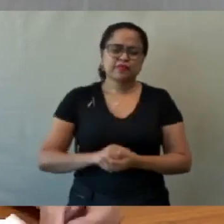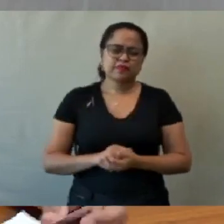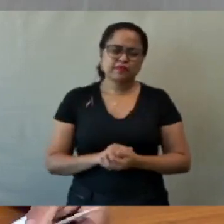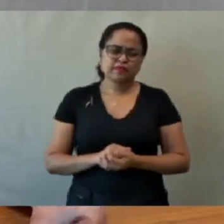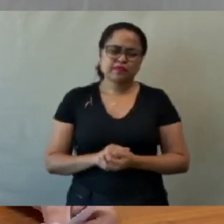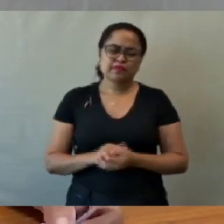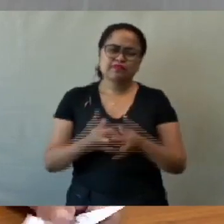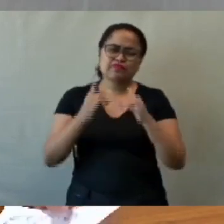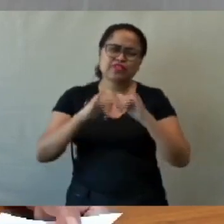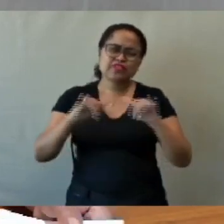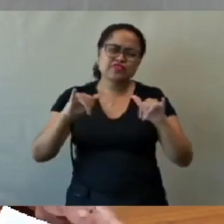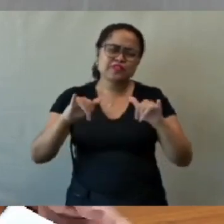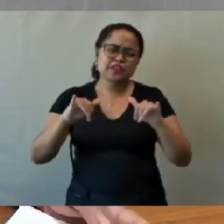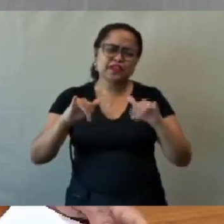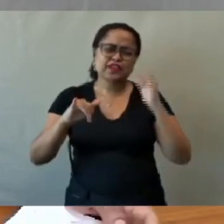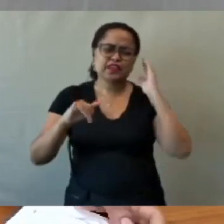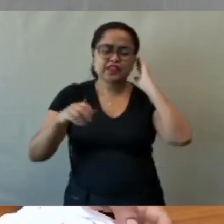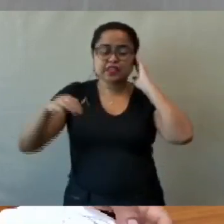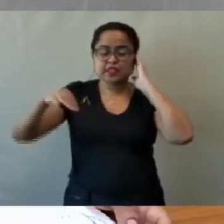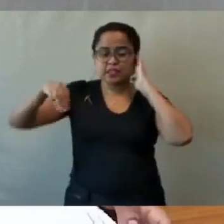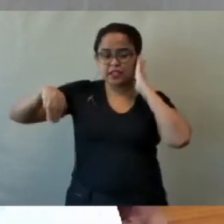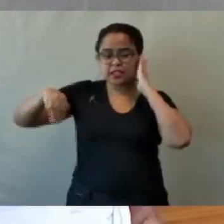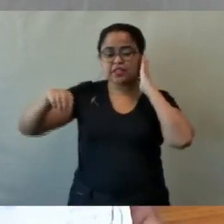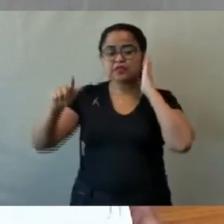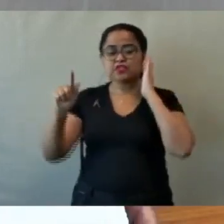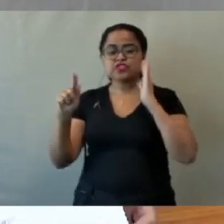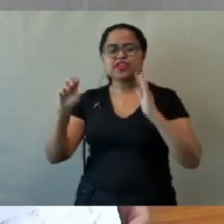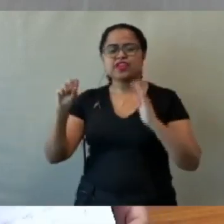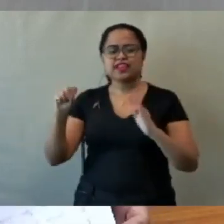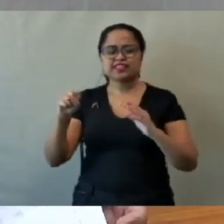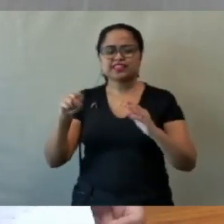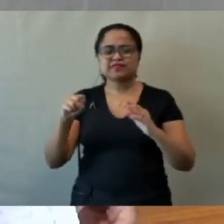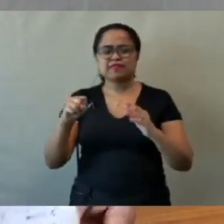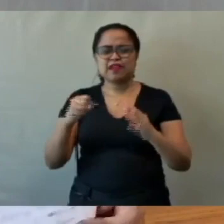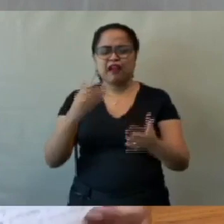dizer a vocês que a MGS acabou com a escola,